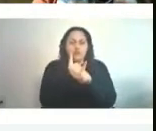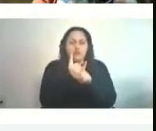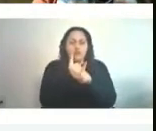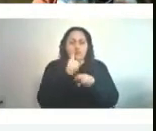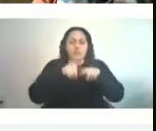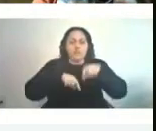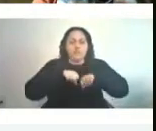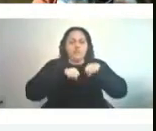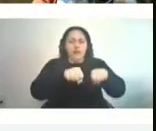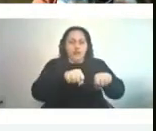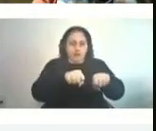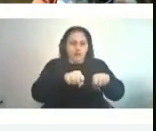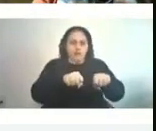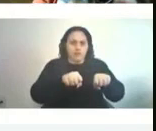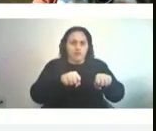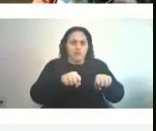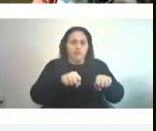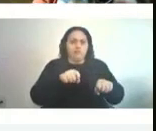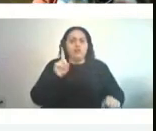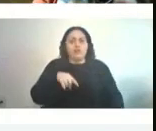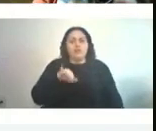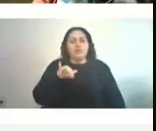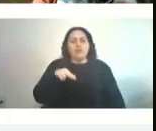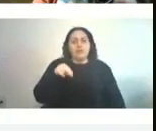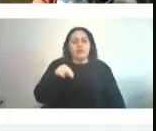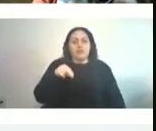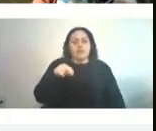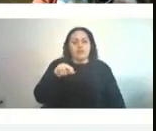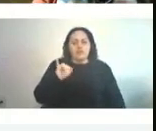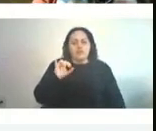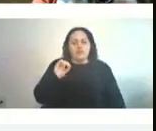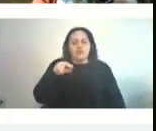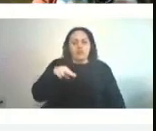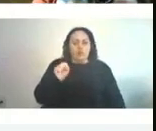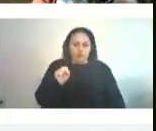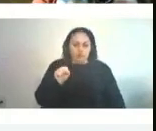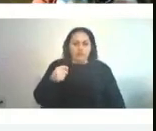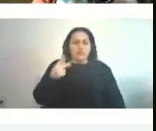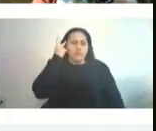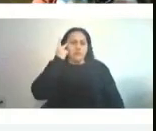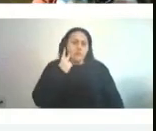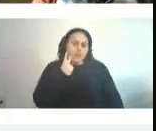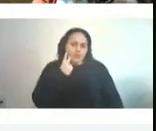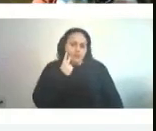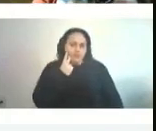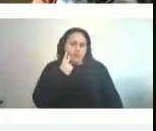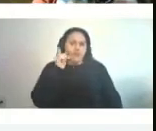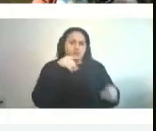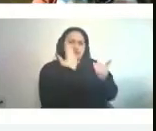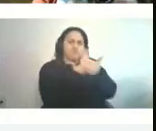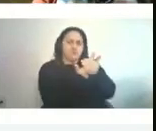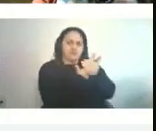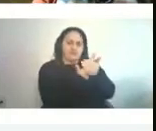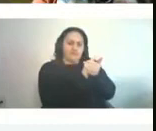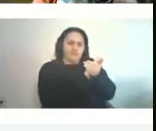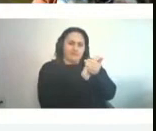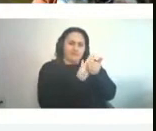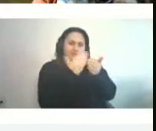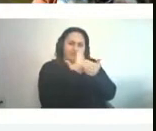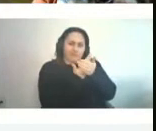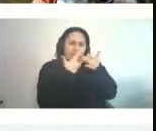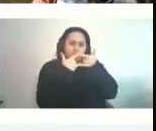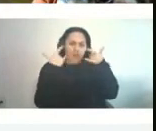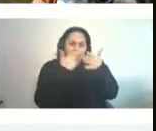um tecido de íons de prata, que serve para ficar para a parte interna da máscara, para a gente para